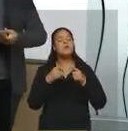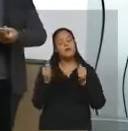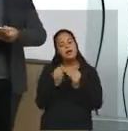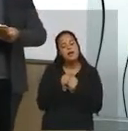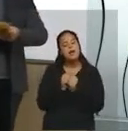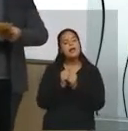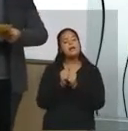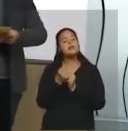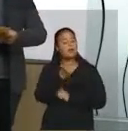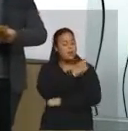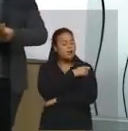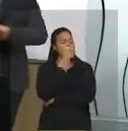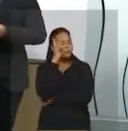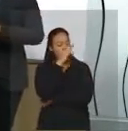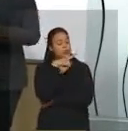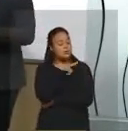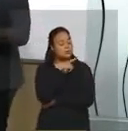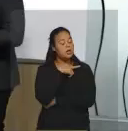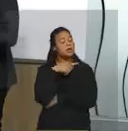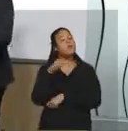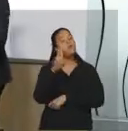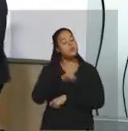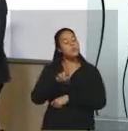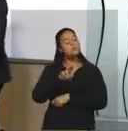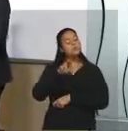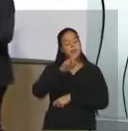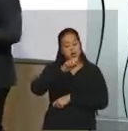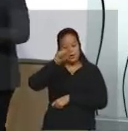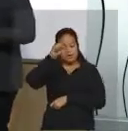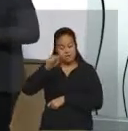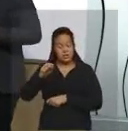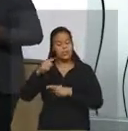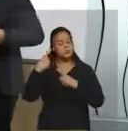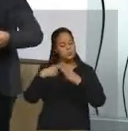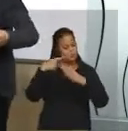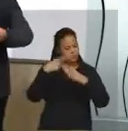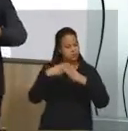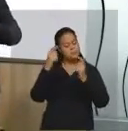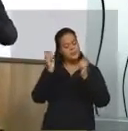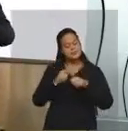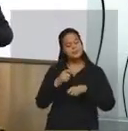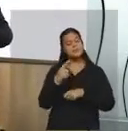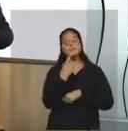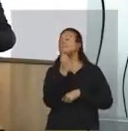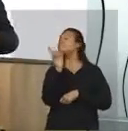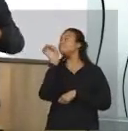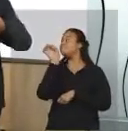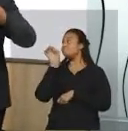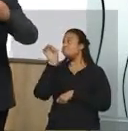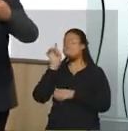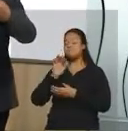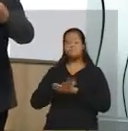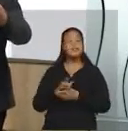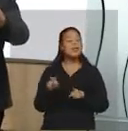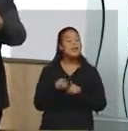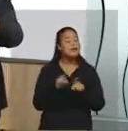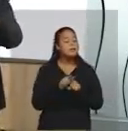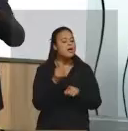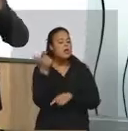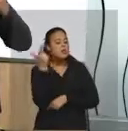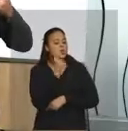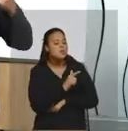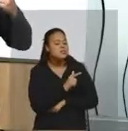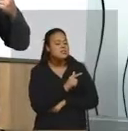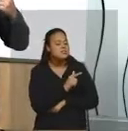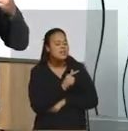modo geral, elas têm. Outra coisa que é importante é a forma que você consegue